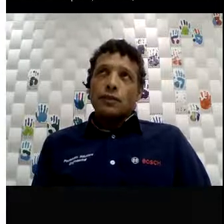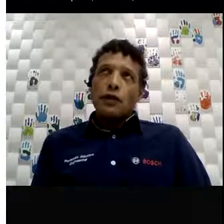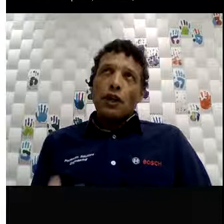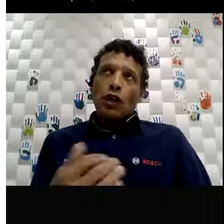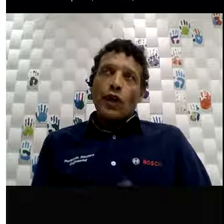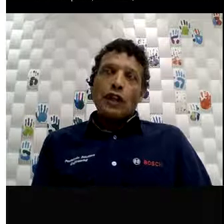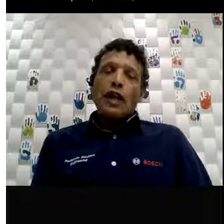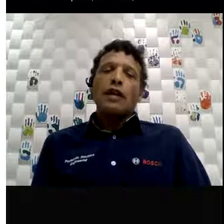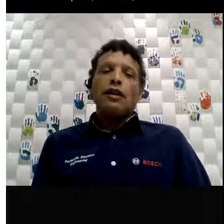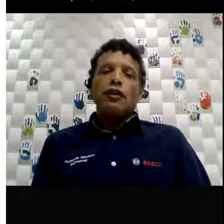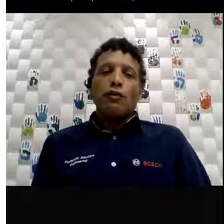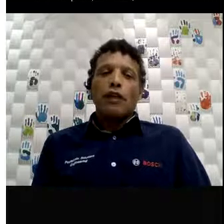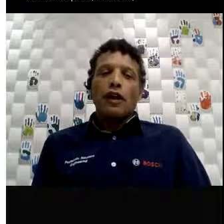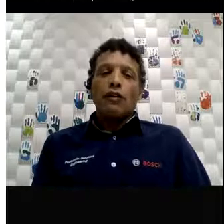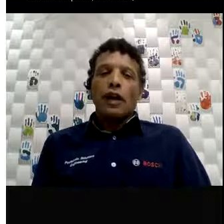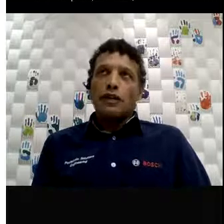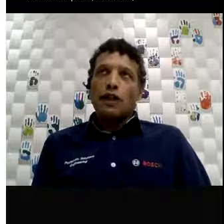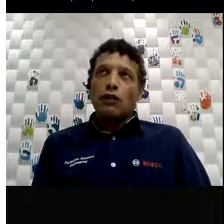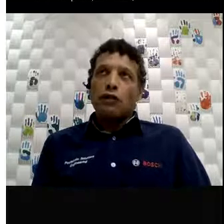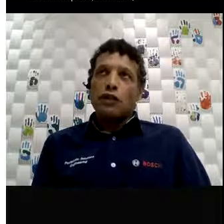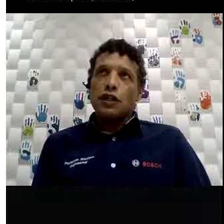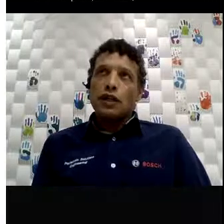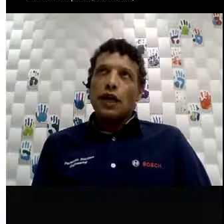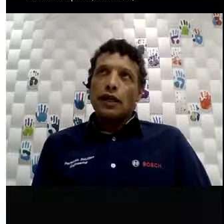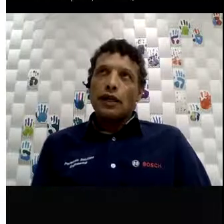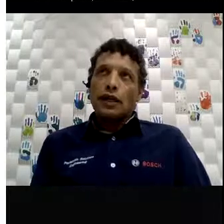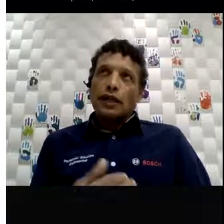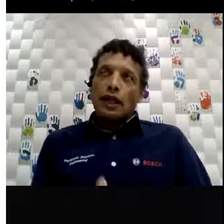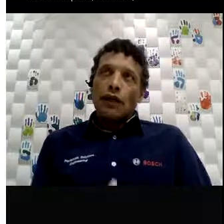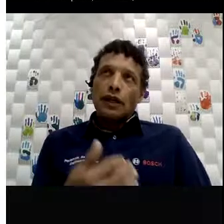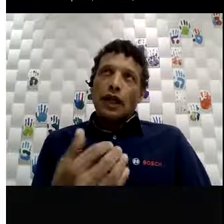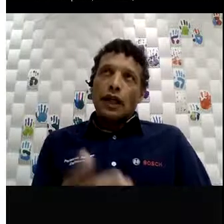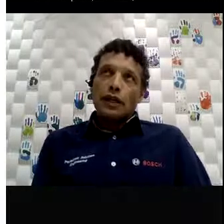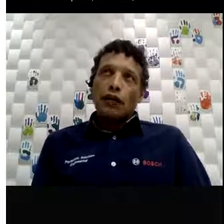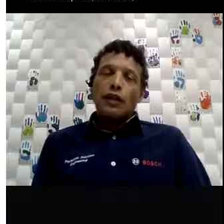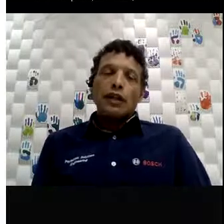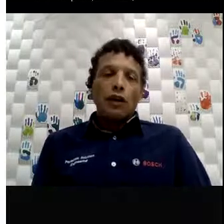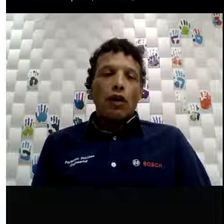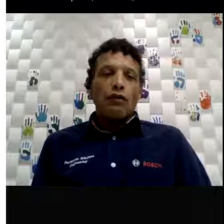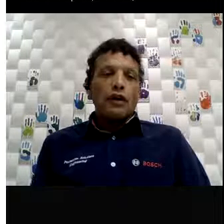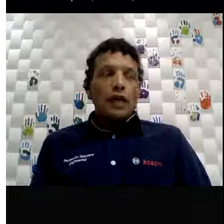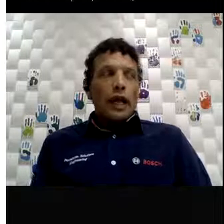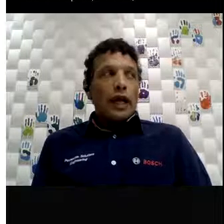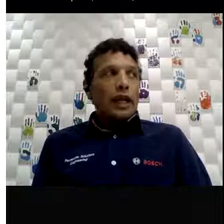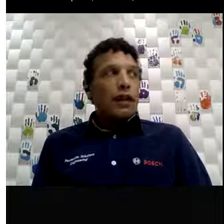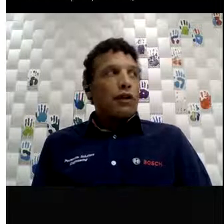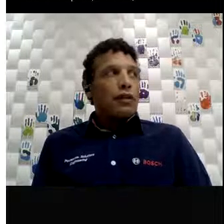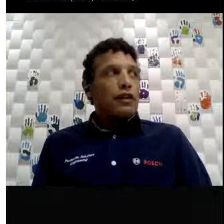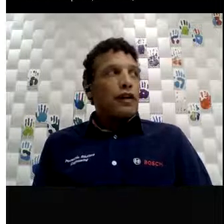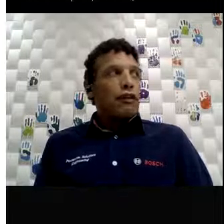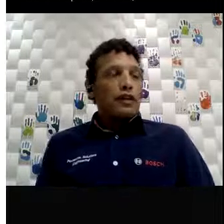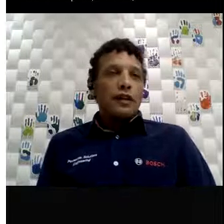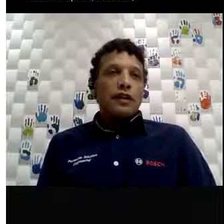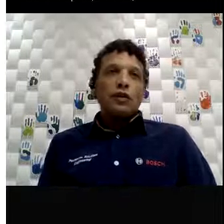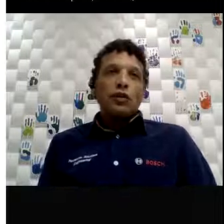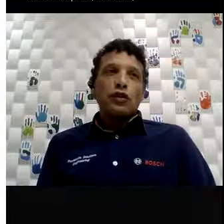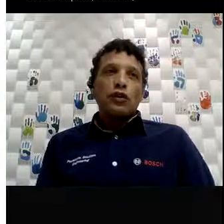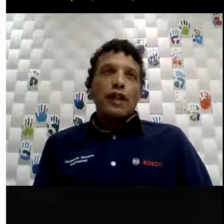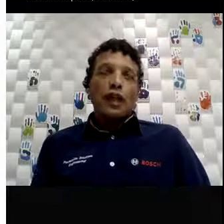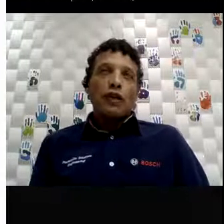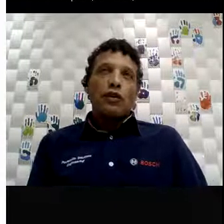tecnológica, e eu entrei nesse processo na área de tecnologia, na área da qualidade, em 89, aí eu comecei a